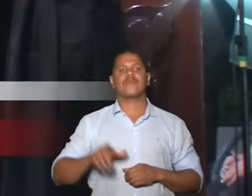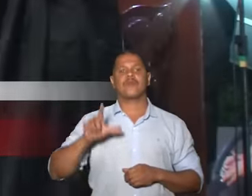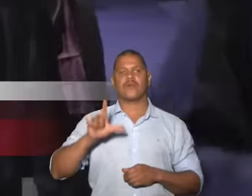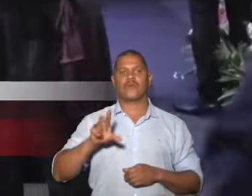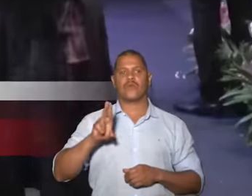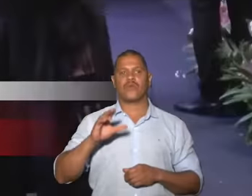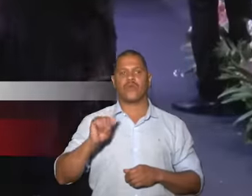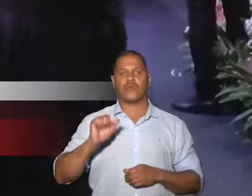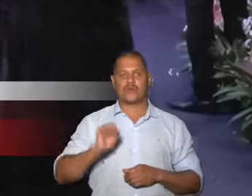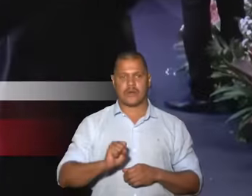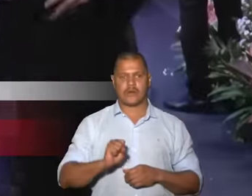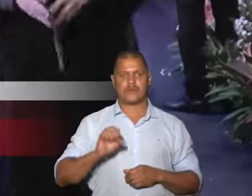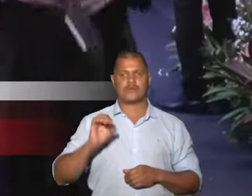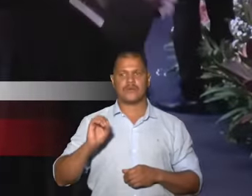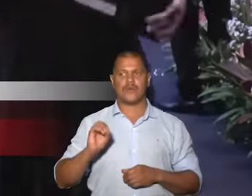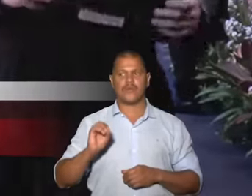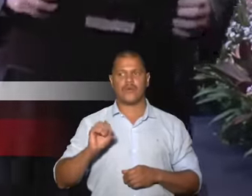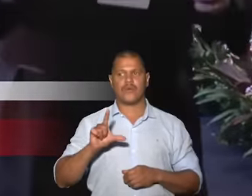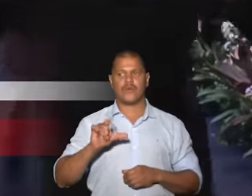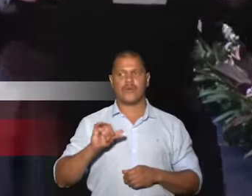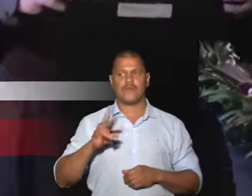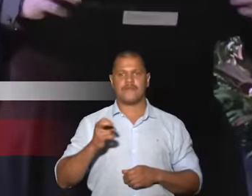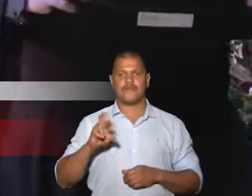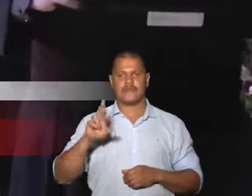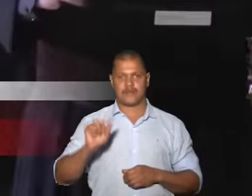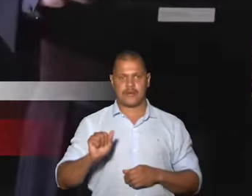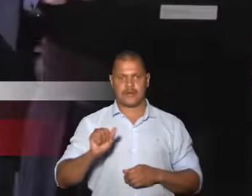Lucas Oliveira Ribeiro,